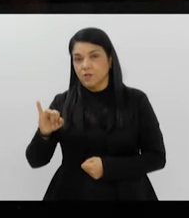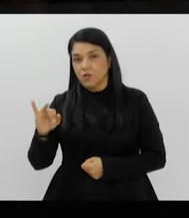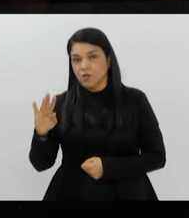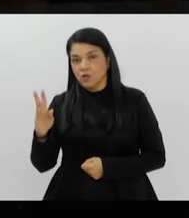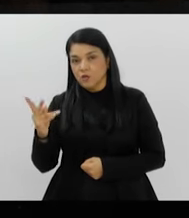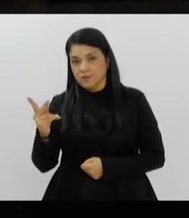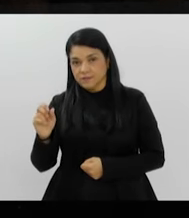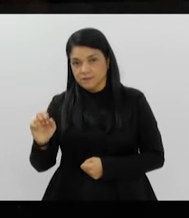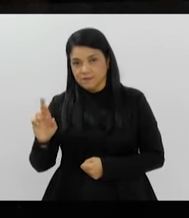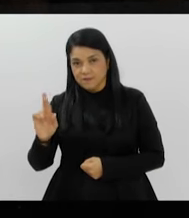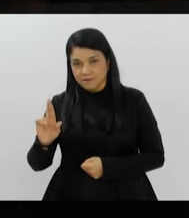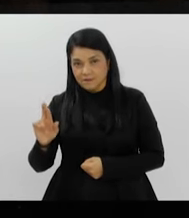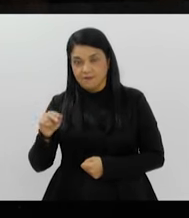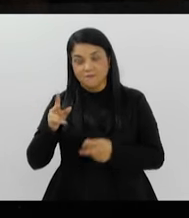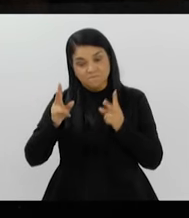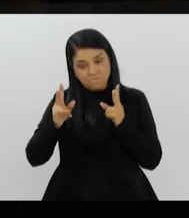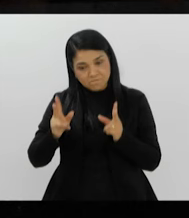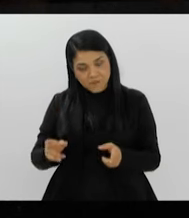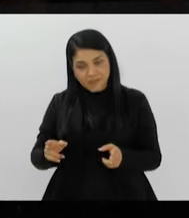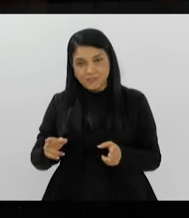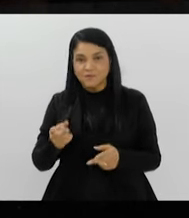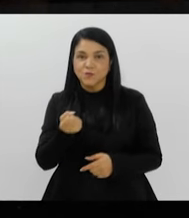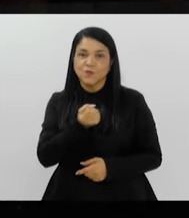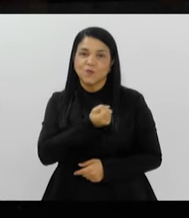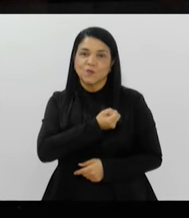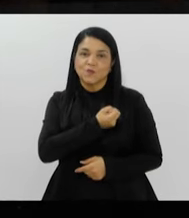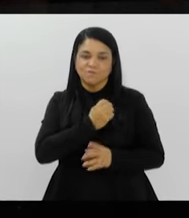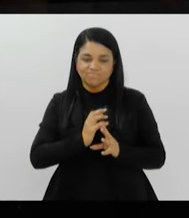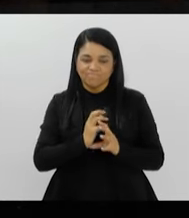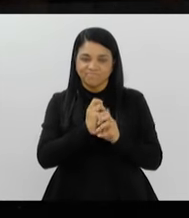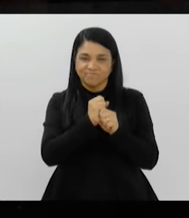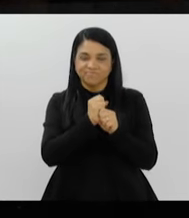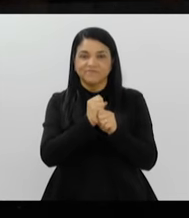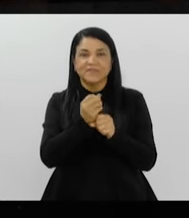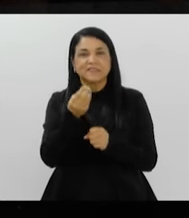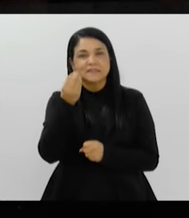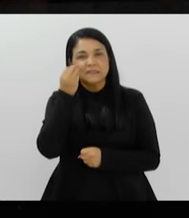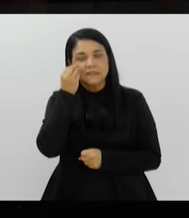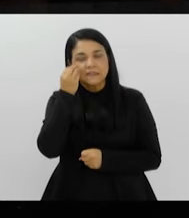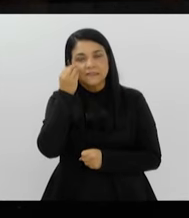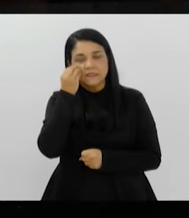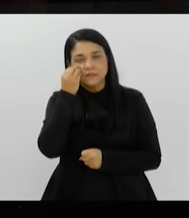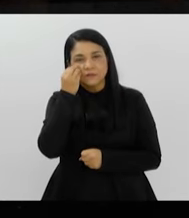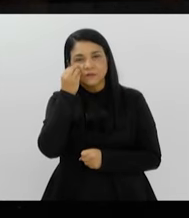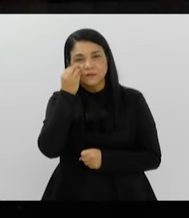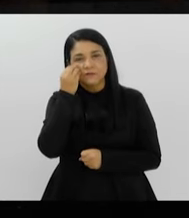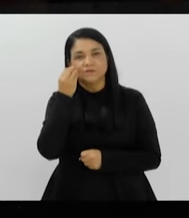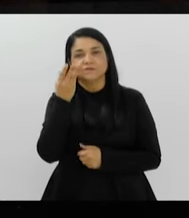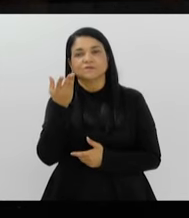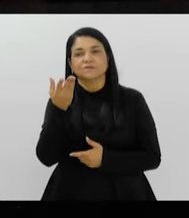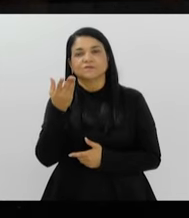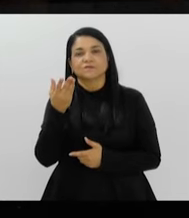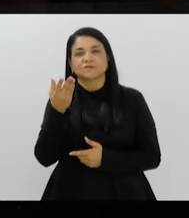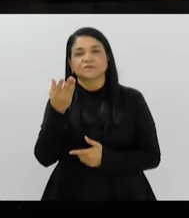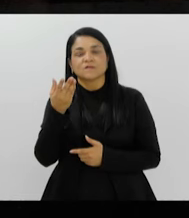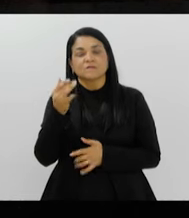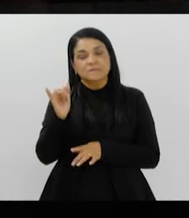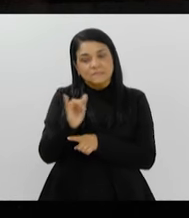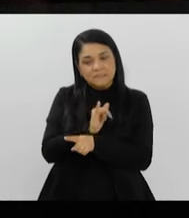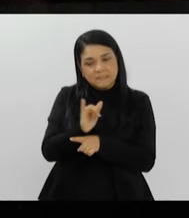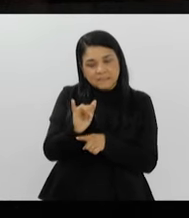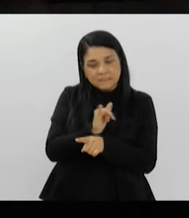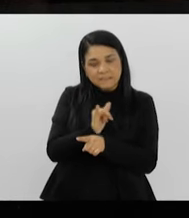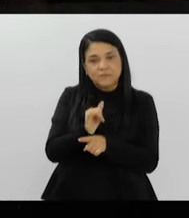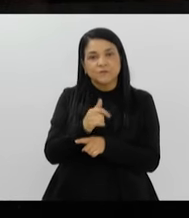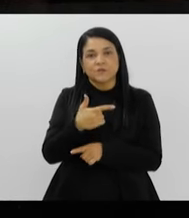Curiosamente, o mesmo número que a gente está tentando fazer, a gente não, eles, a manobra para esse ano